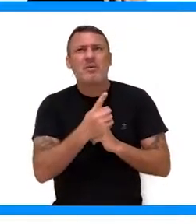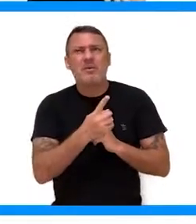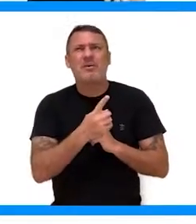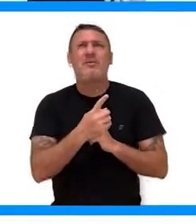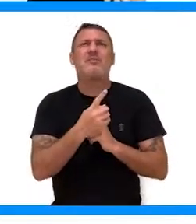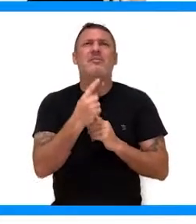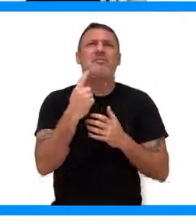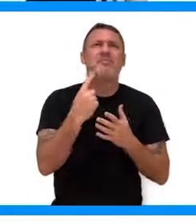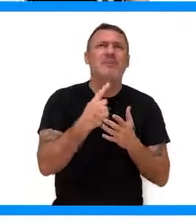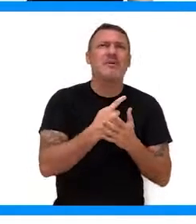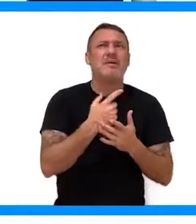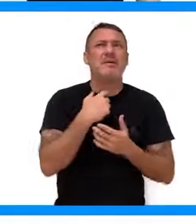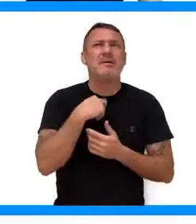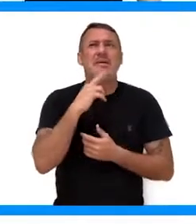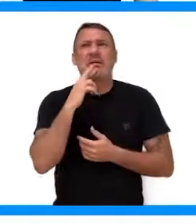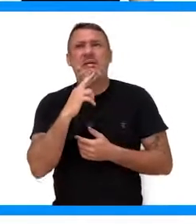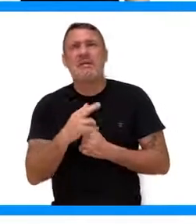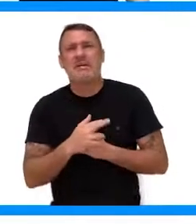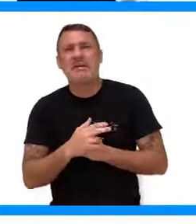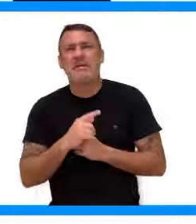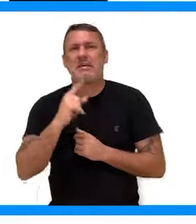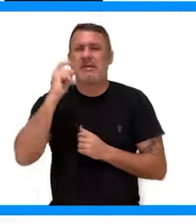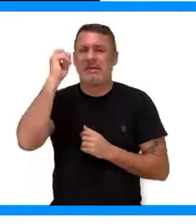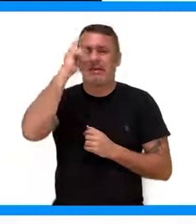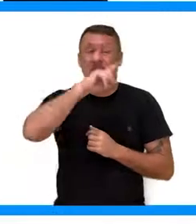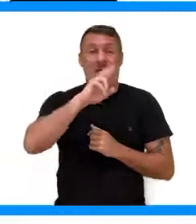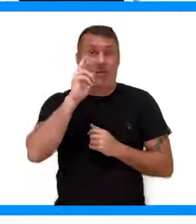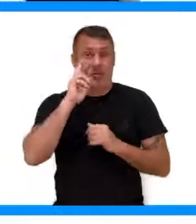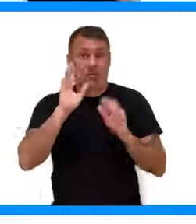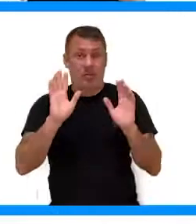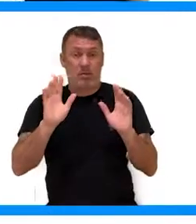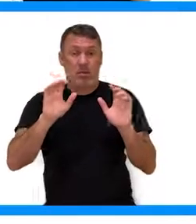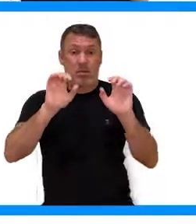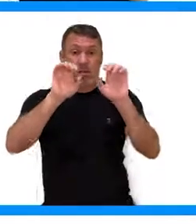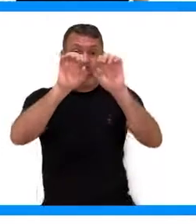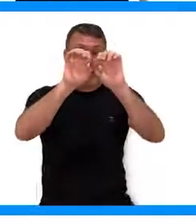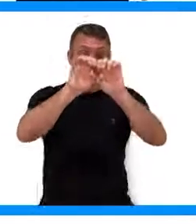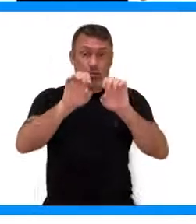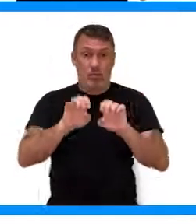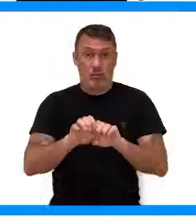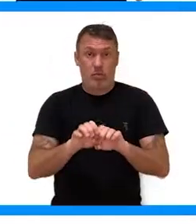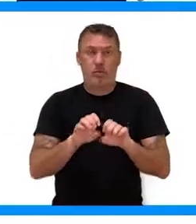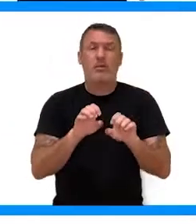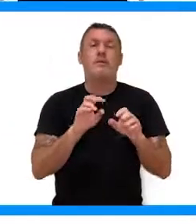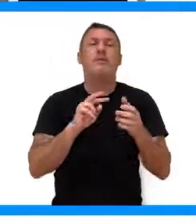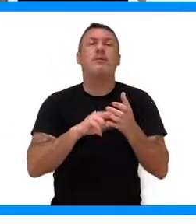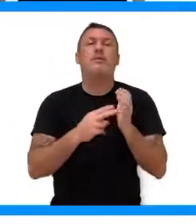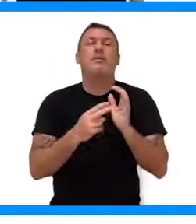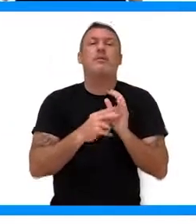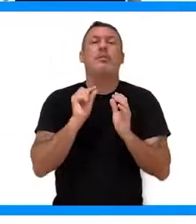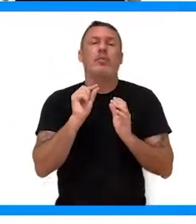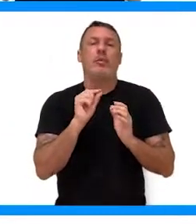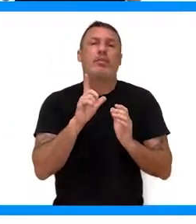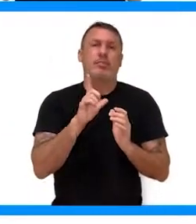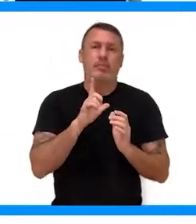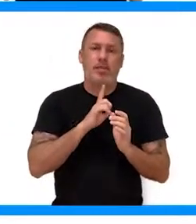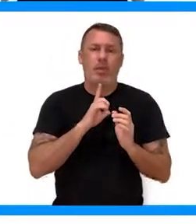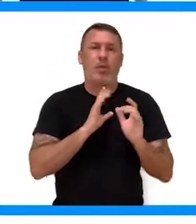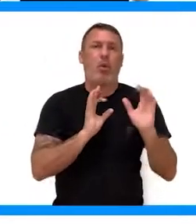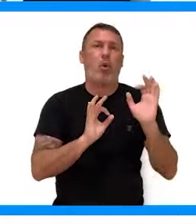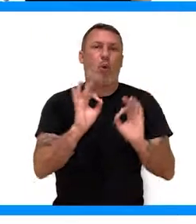soube responder, já senti dificuldade. Veja, querido, estrutura significa algo